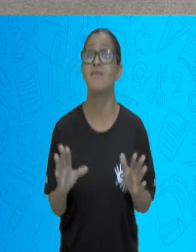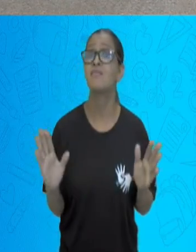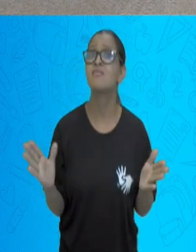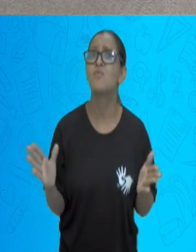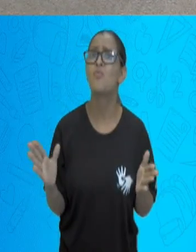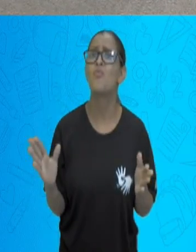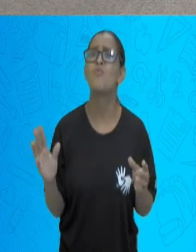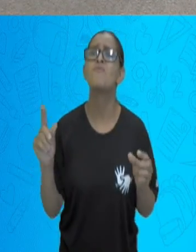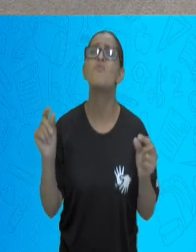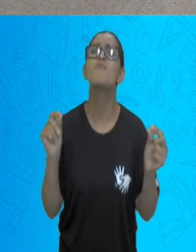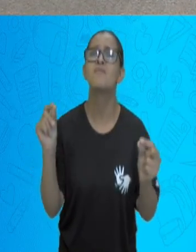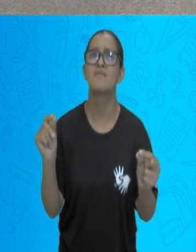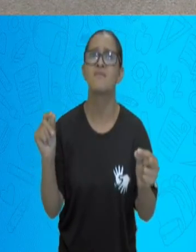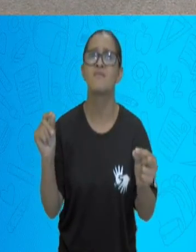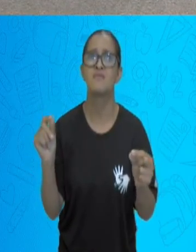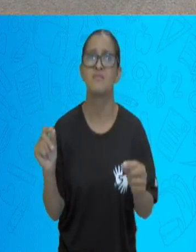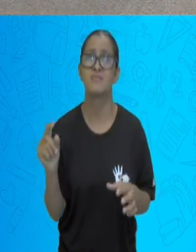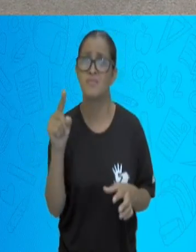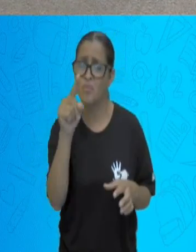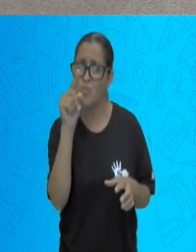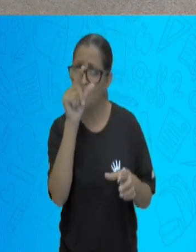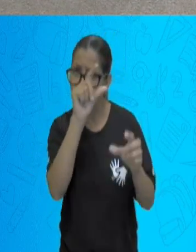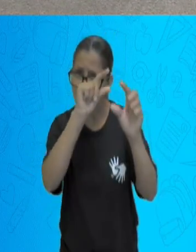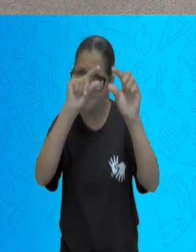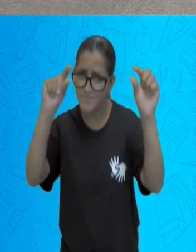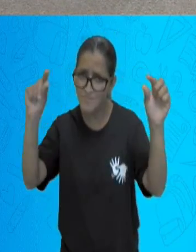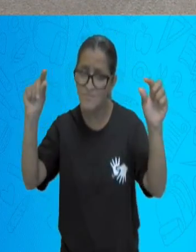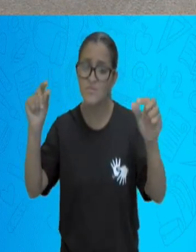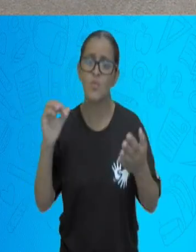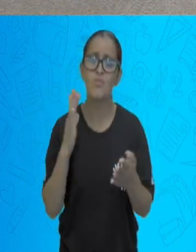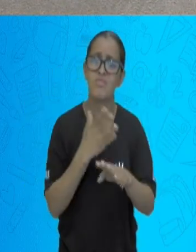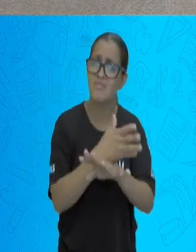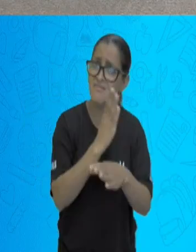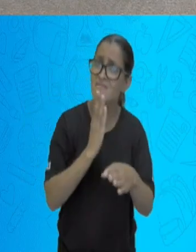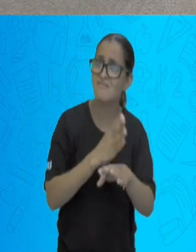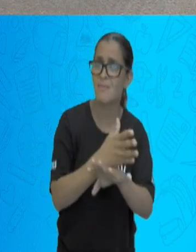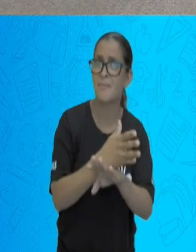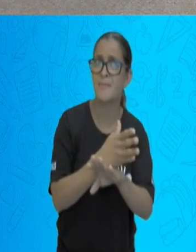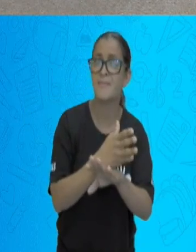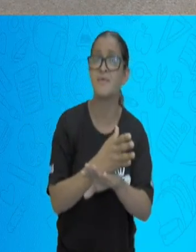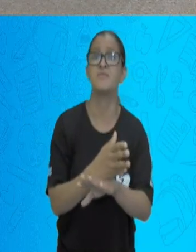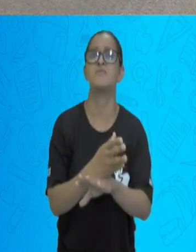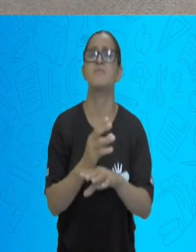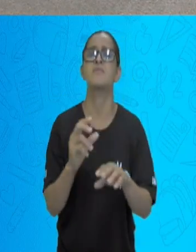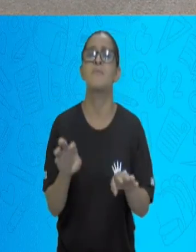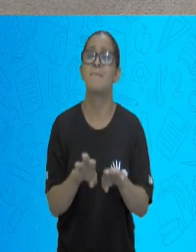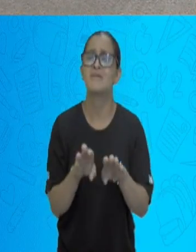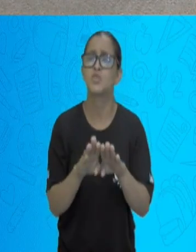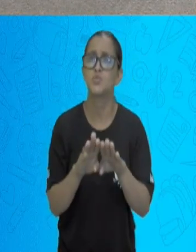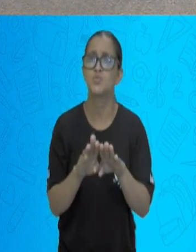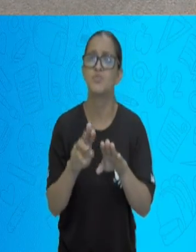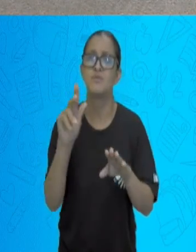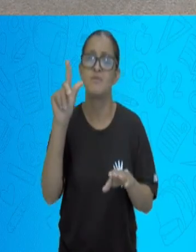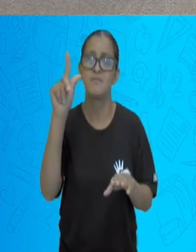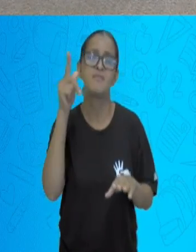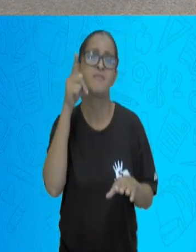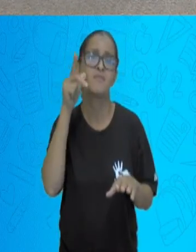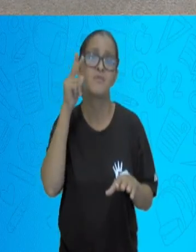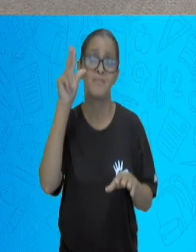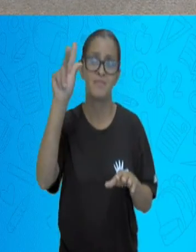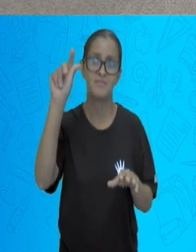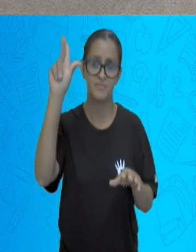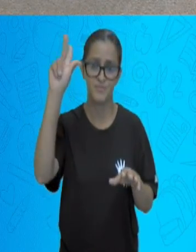à nossa bibliografia. E para acessar nossa plataforma SMED-GV, basta apontar a câmera do